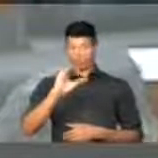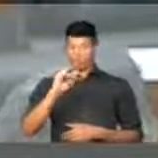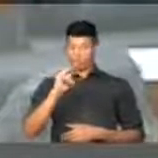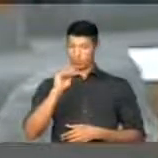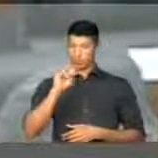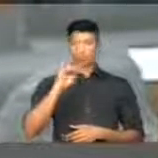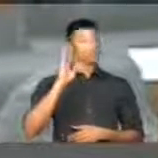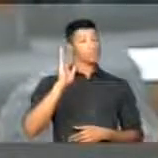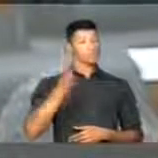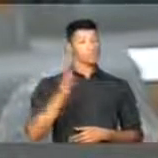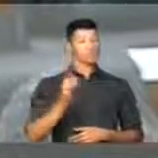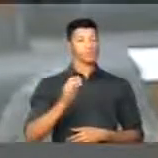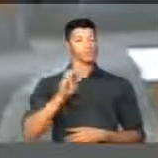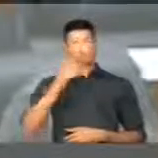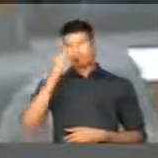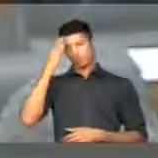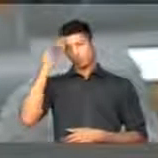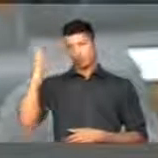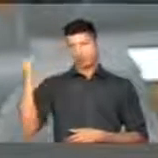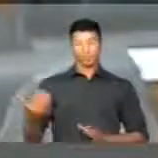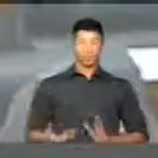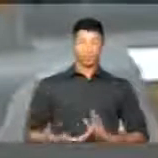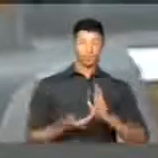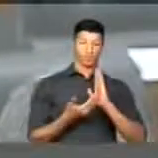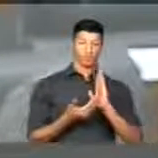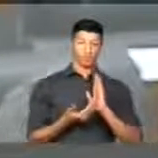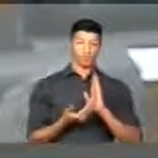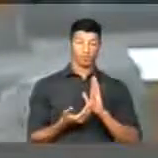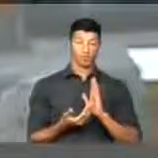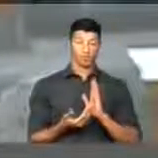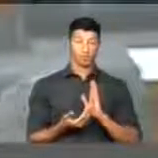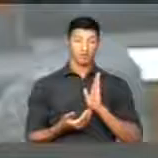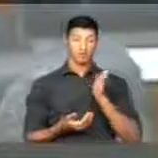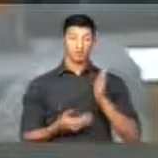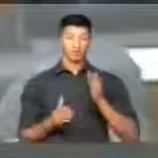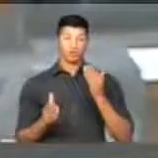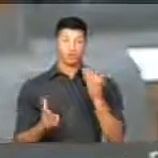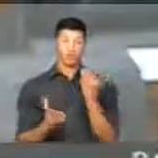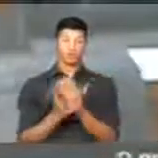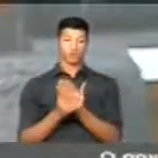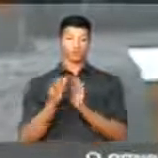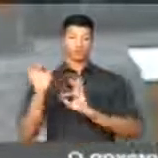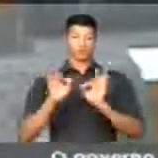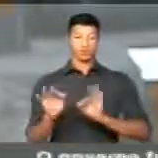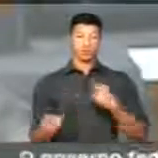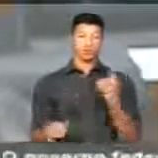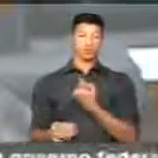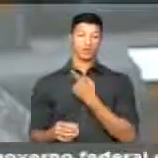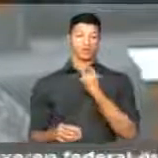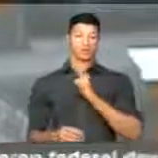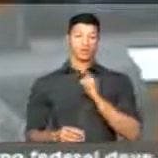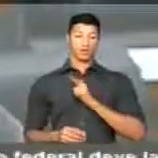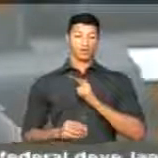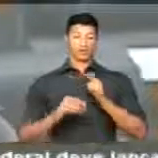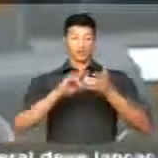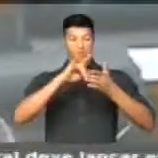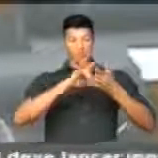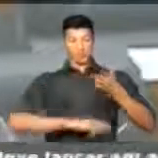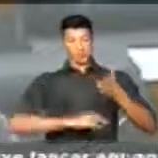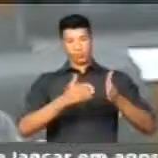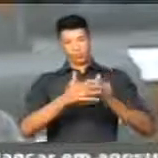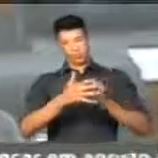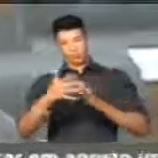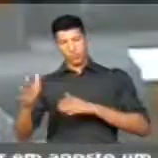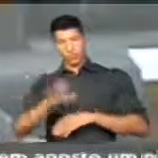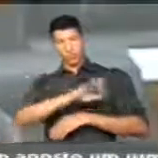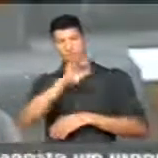CPI, já muito falada nesta casa, ela foi protocolizada e aqui nós temos a ficha de tramitação